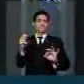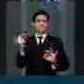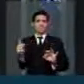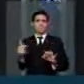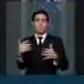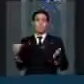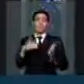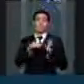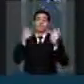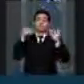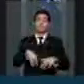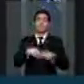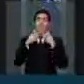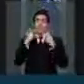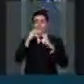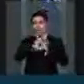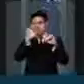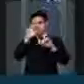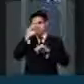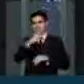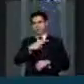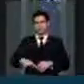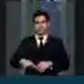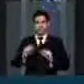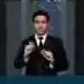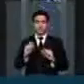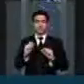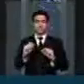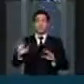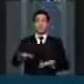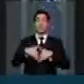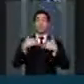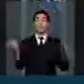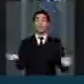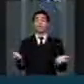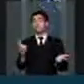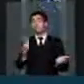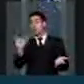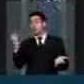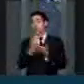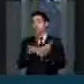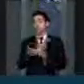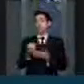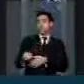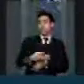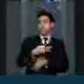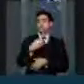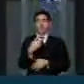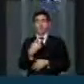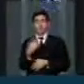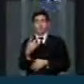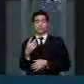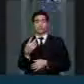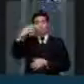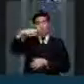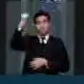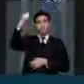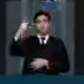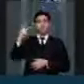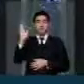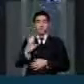senhor presidente, com as seguintes indagações. Quando vai acontecer o novo apagão no Brasil